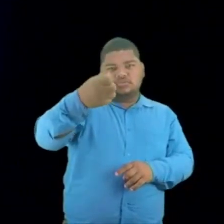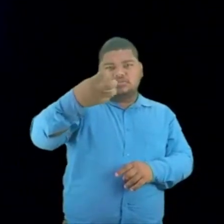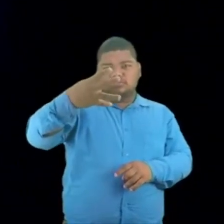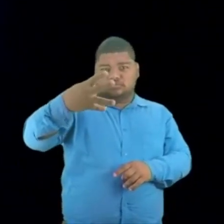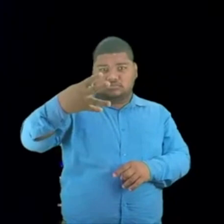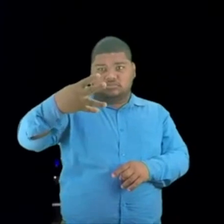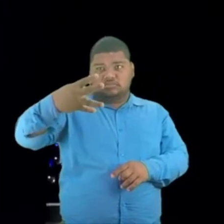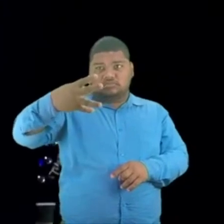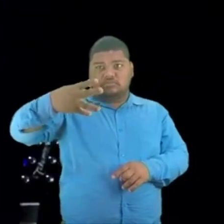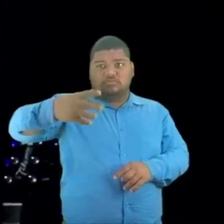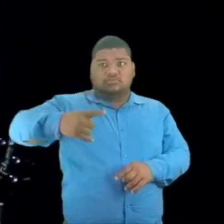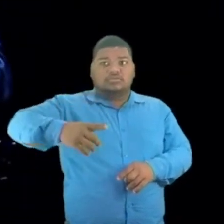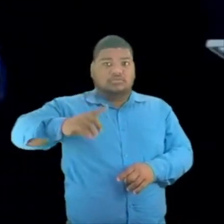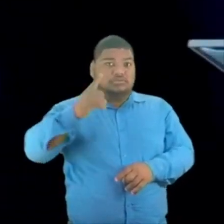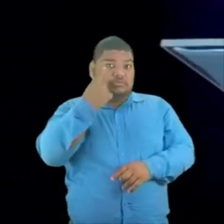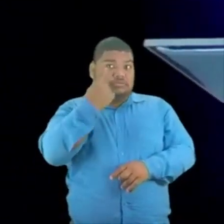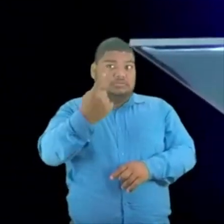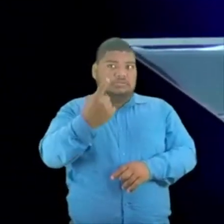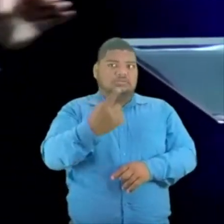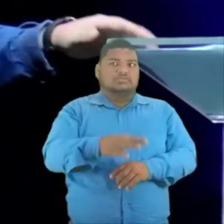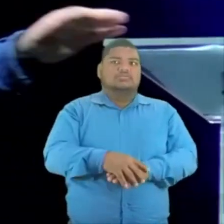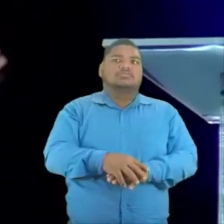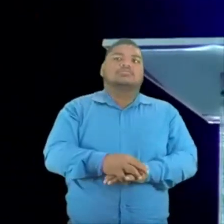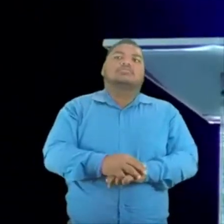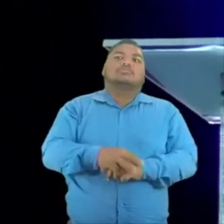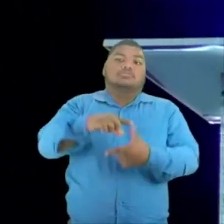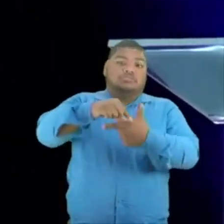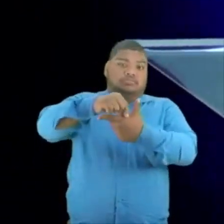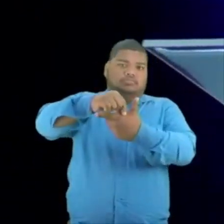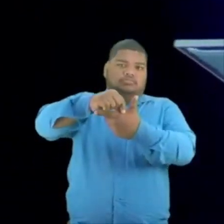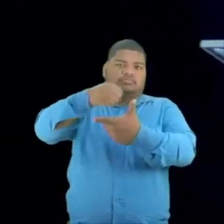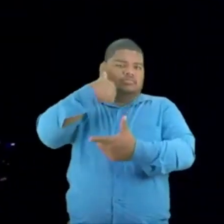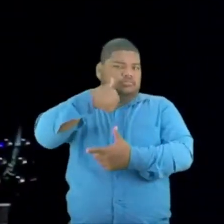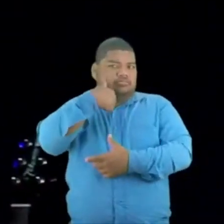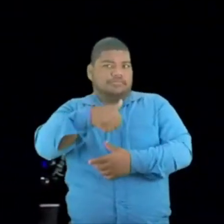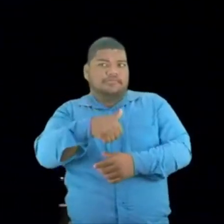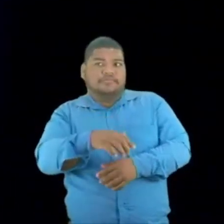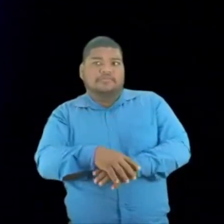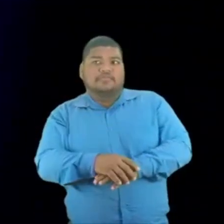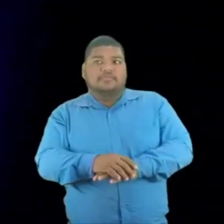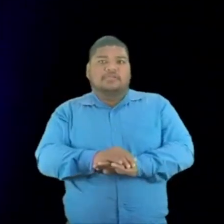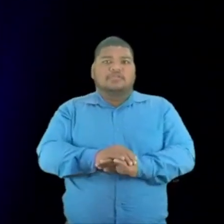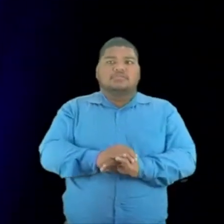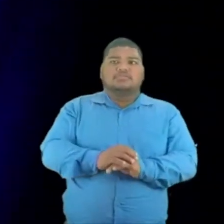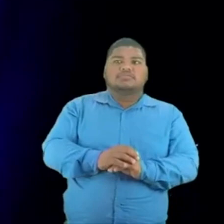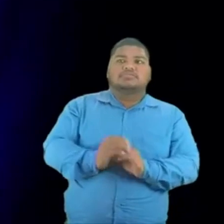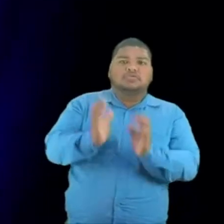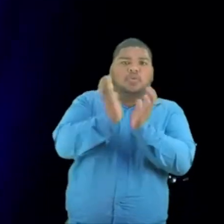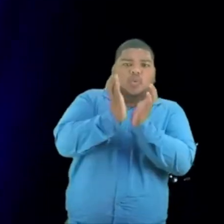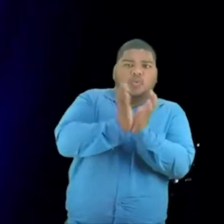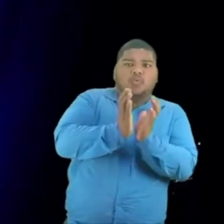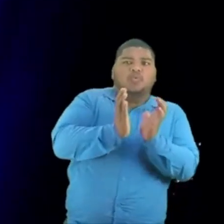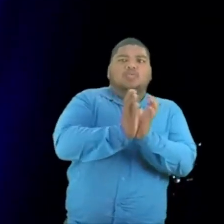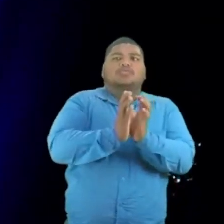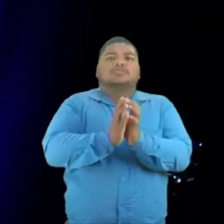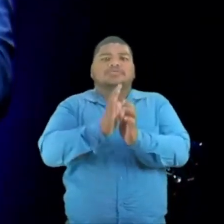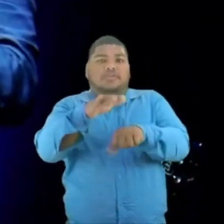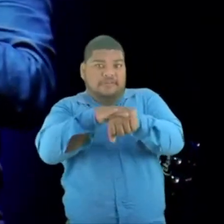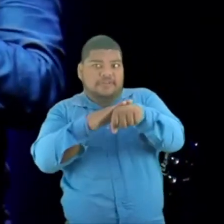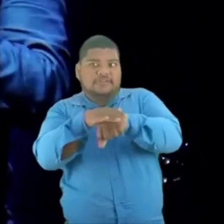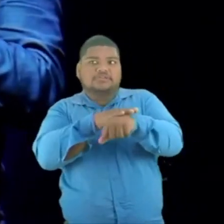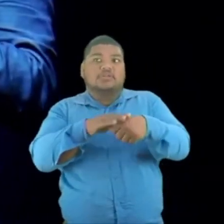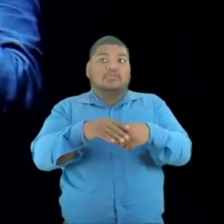isso da nossa líder, da Janaína. Ela chegou e disse assim, na roda assim, estava eu e mais algumas pessoas, ela disse assim, olha,